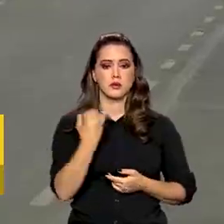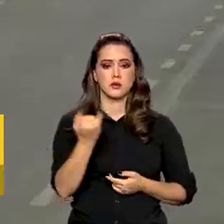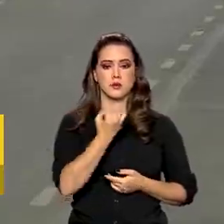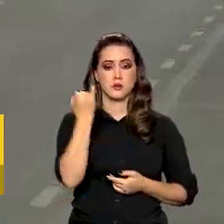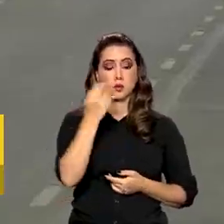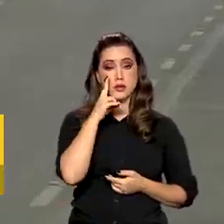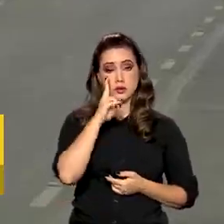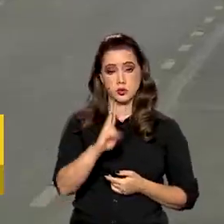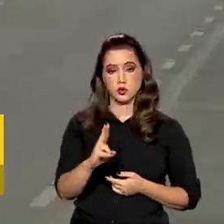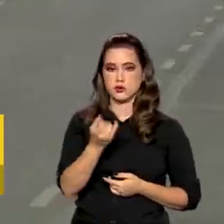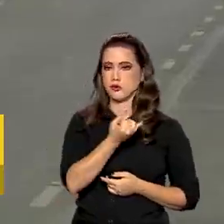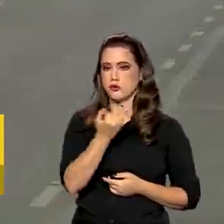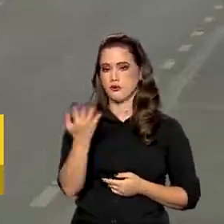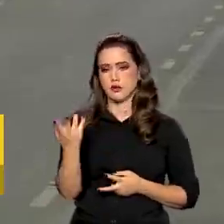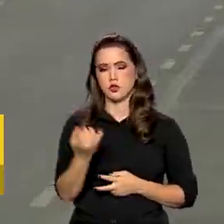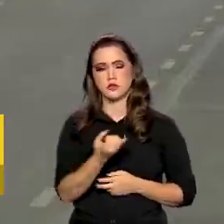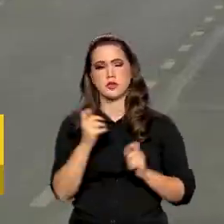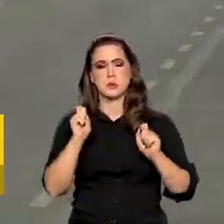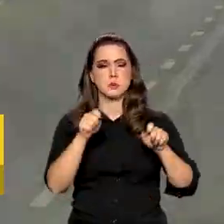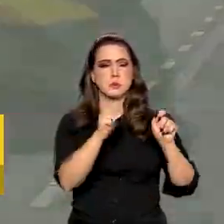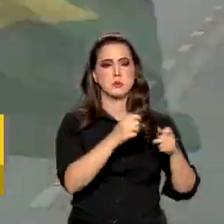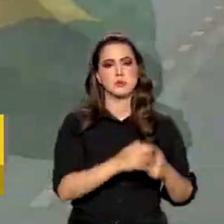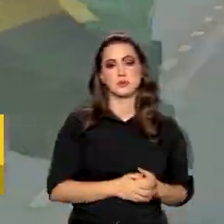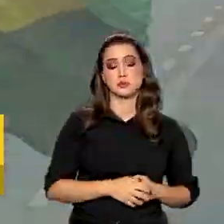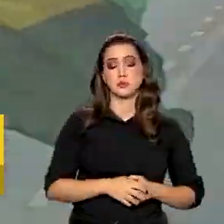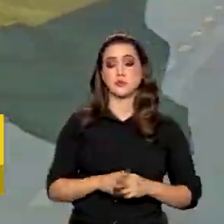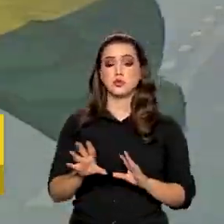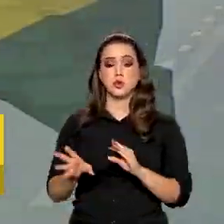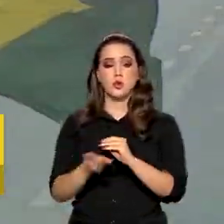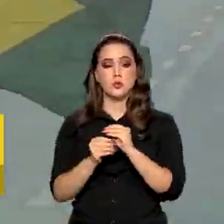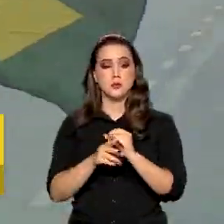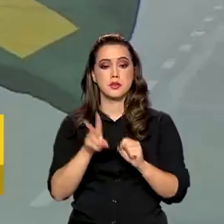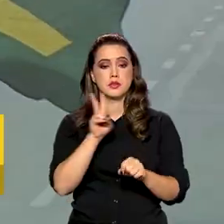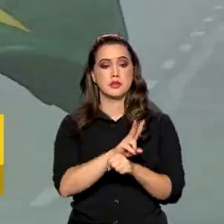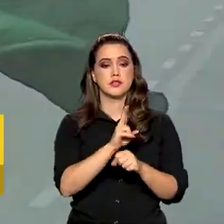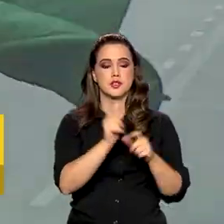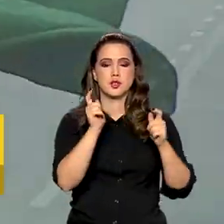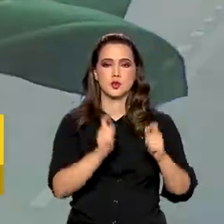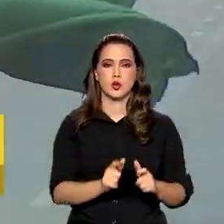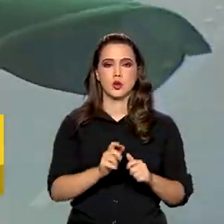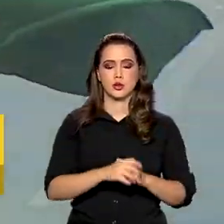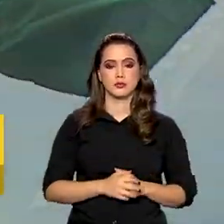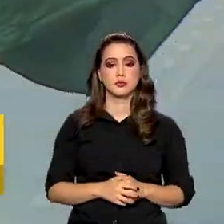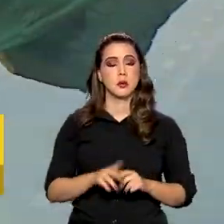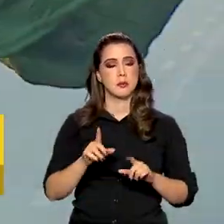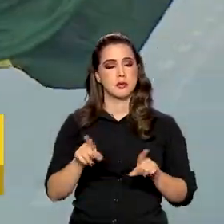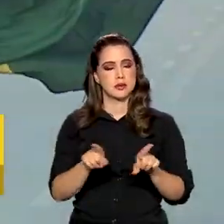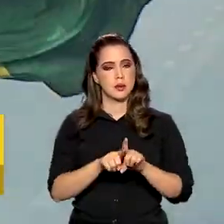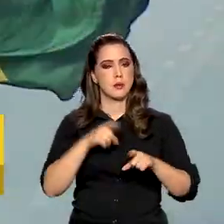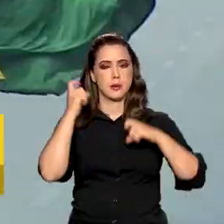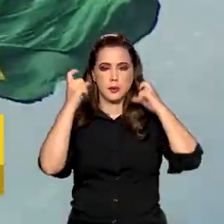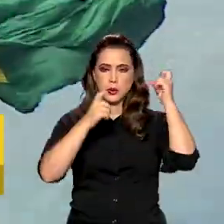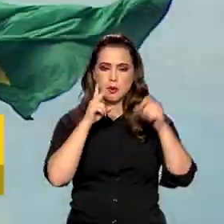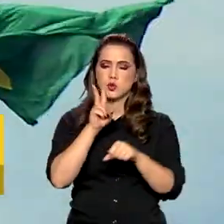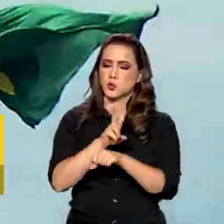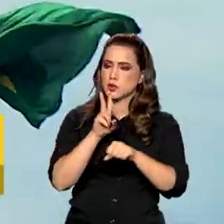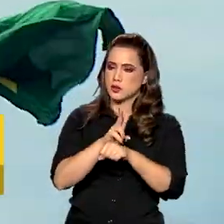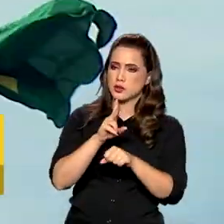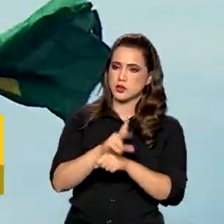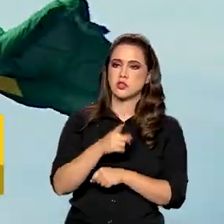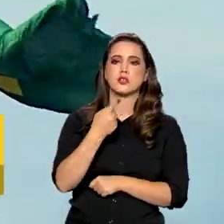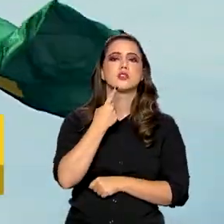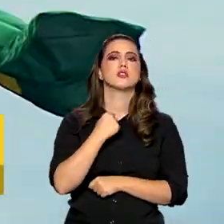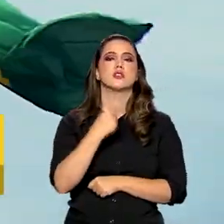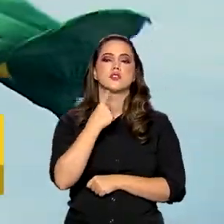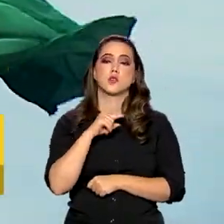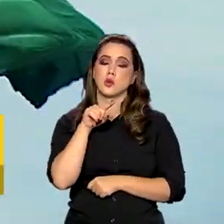né? Complementando a defesa do território, mas sempre preocupada também com defender os interesses